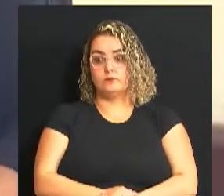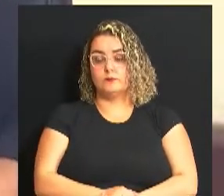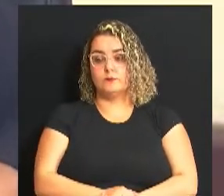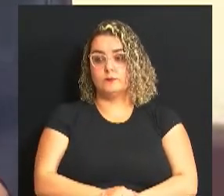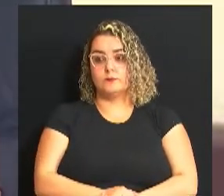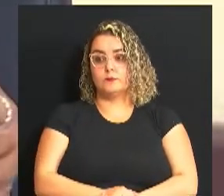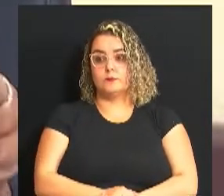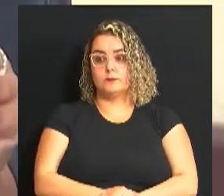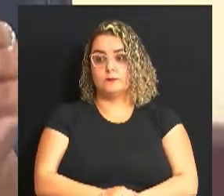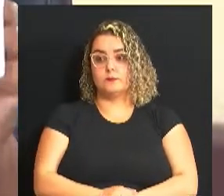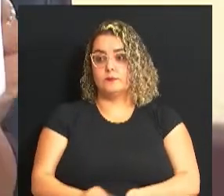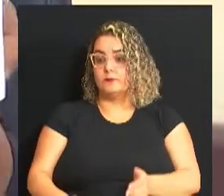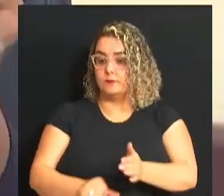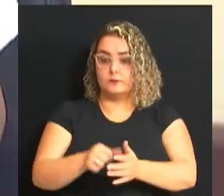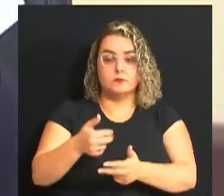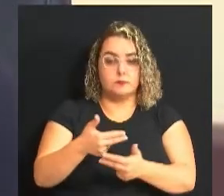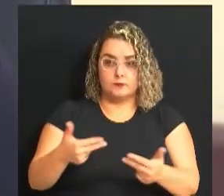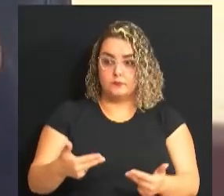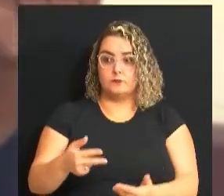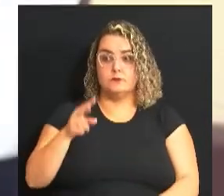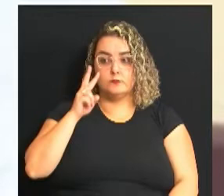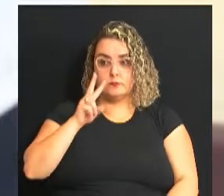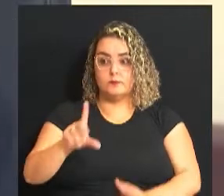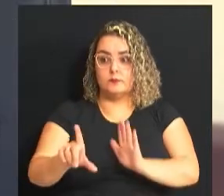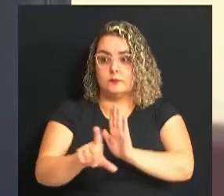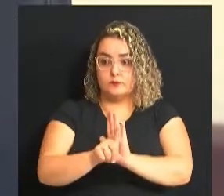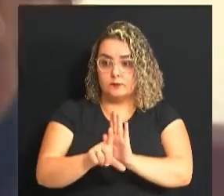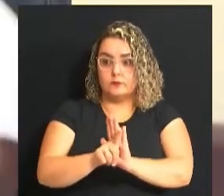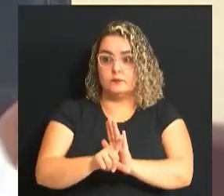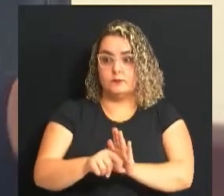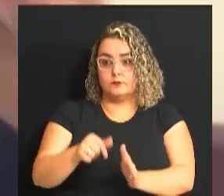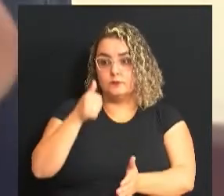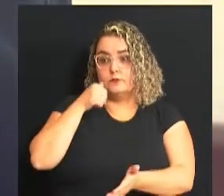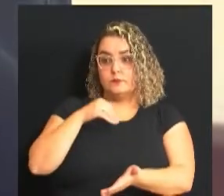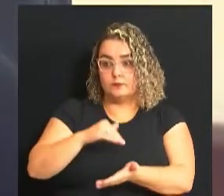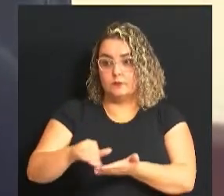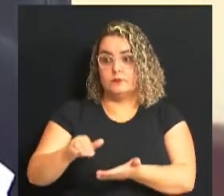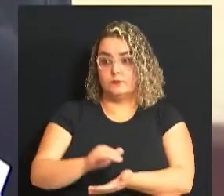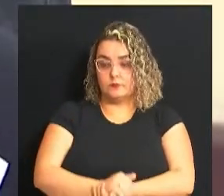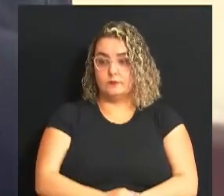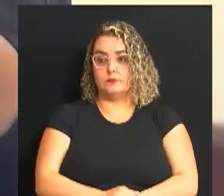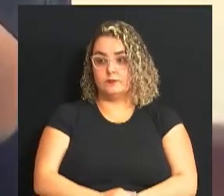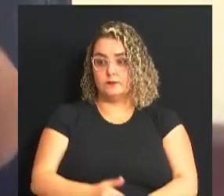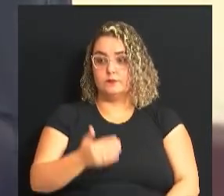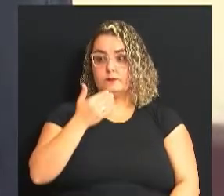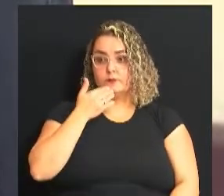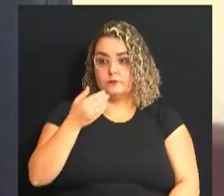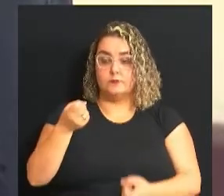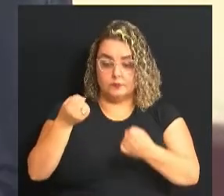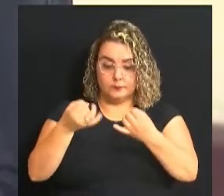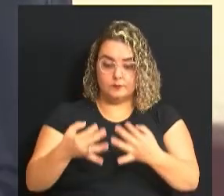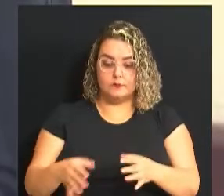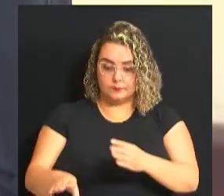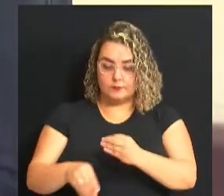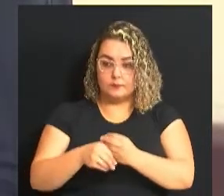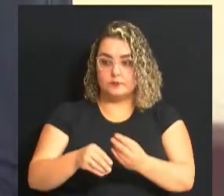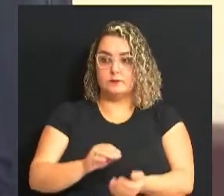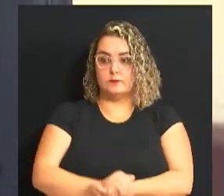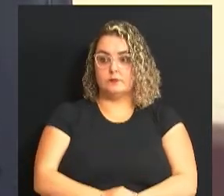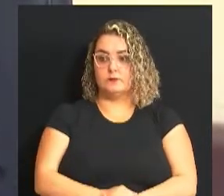A primeira coisa que eu olhei aqui na lei, secretária, foi isso mesmo, quando a secretária pediu depois para complementar a